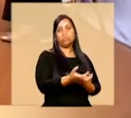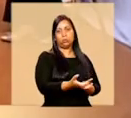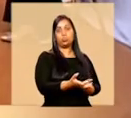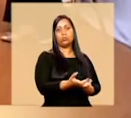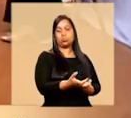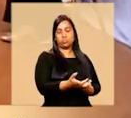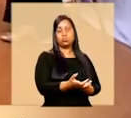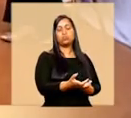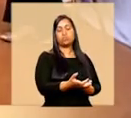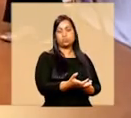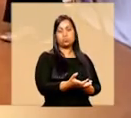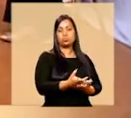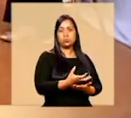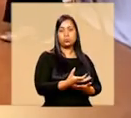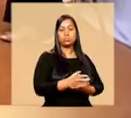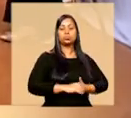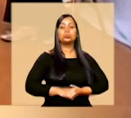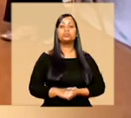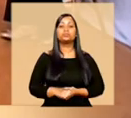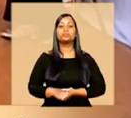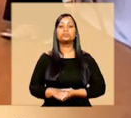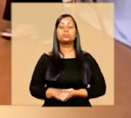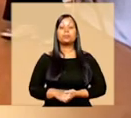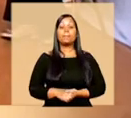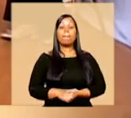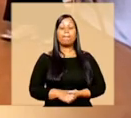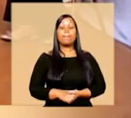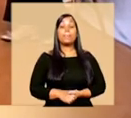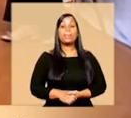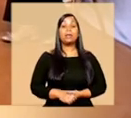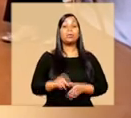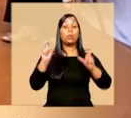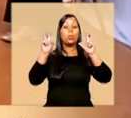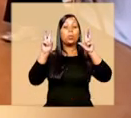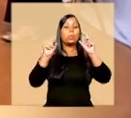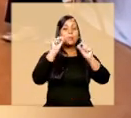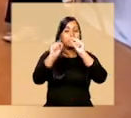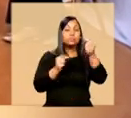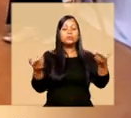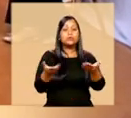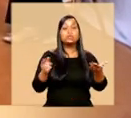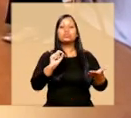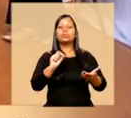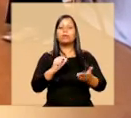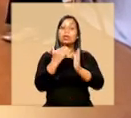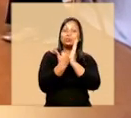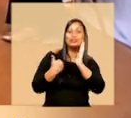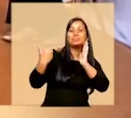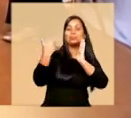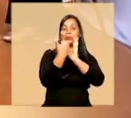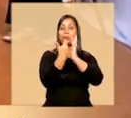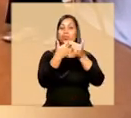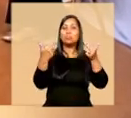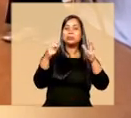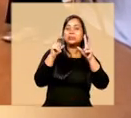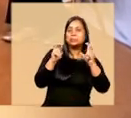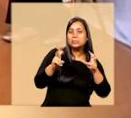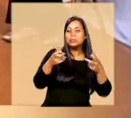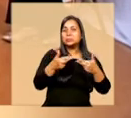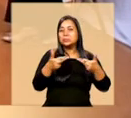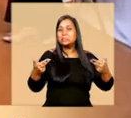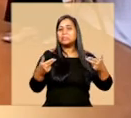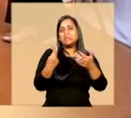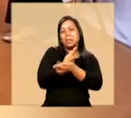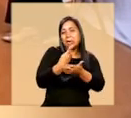doação de órgãos e após a constatação da morte cefálica. Acho que um dos motivos do programa, uma das finalidades do programa, é superar alguns